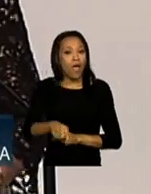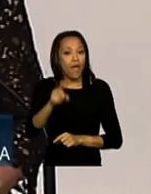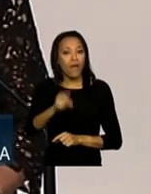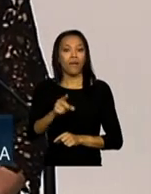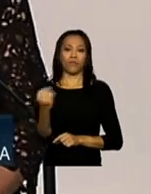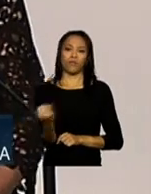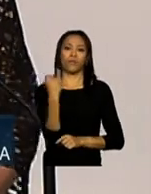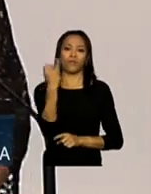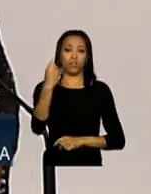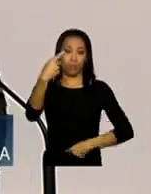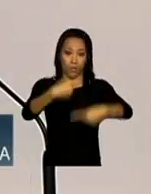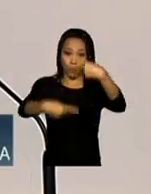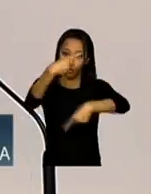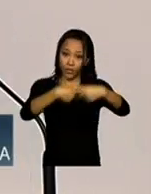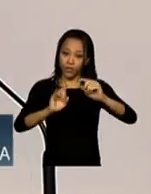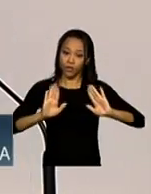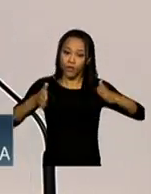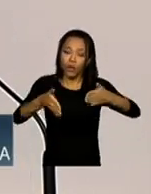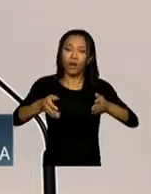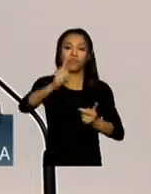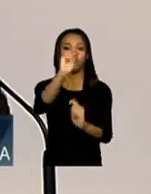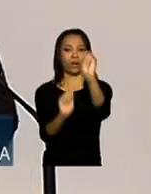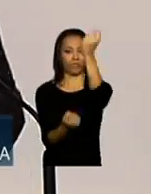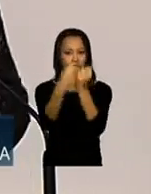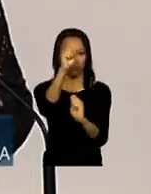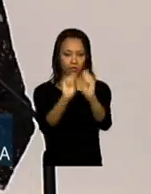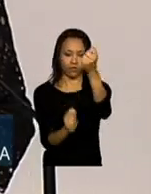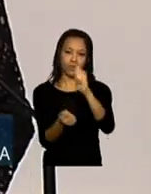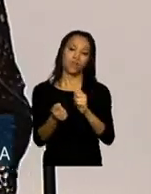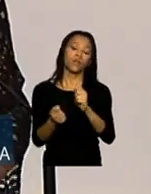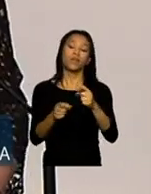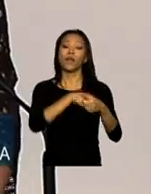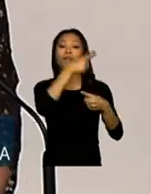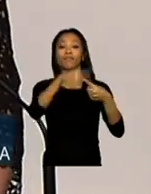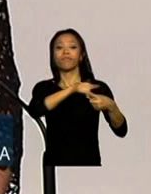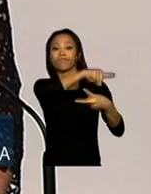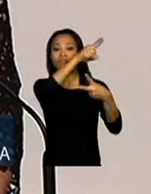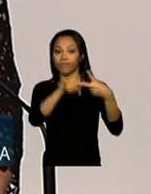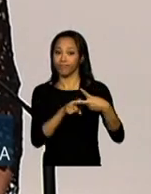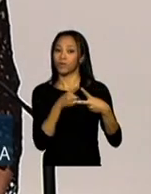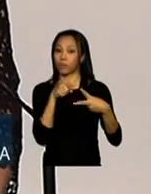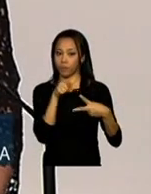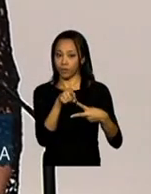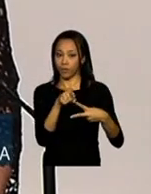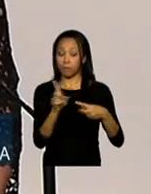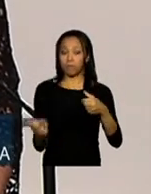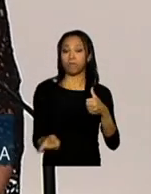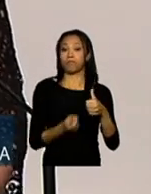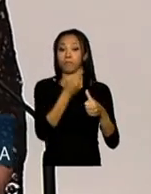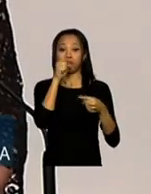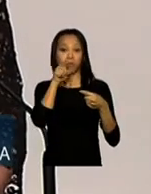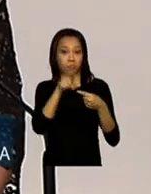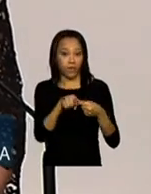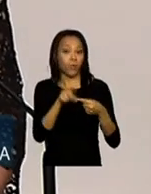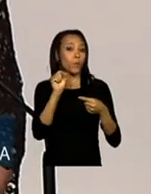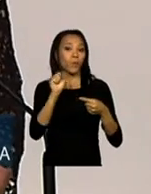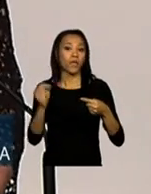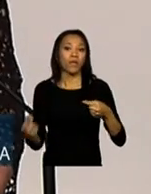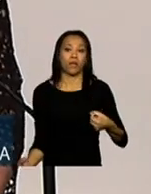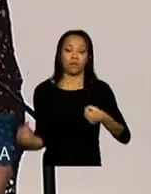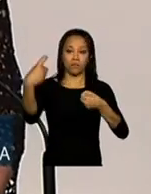política industrial. E aí eu destaco duas medidas. Primeiro, as